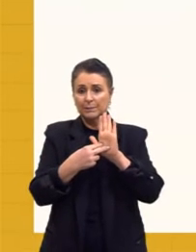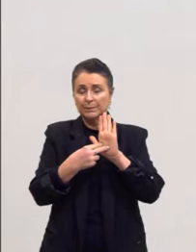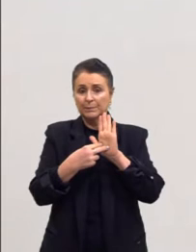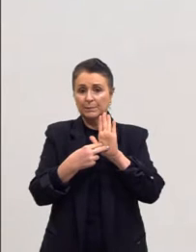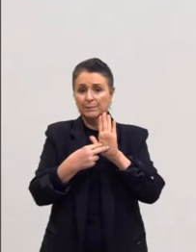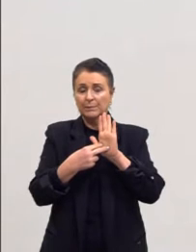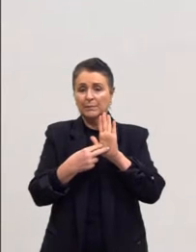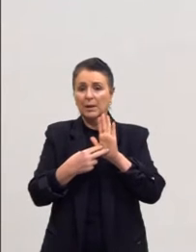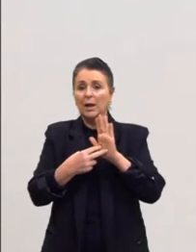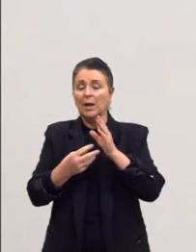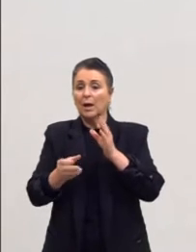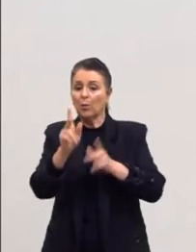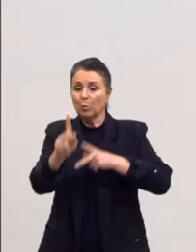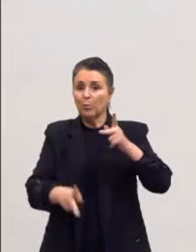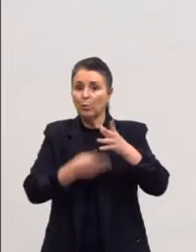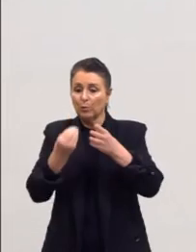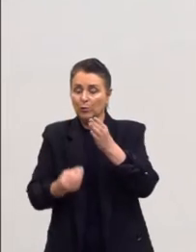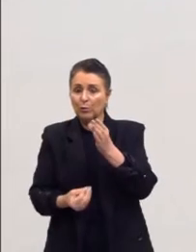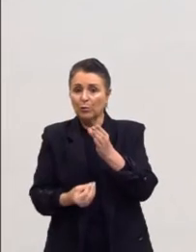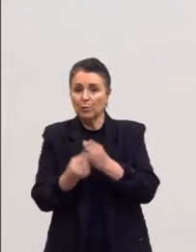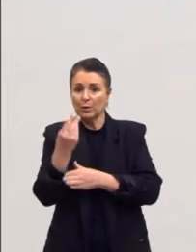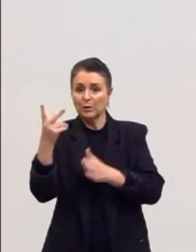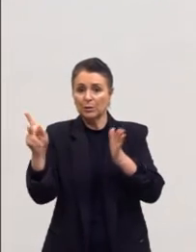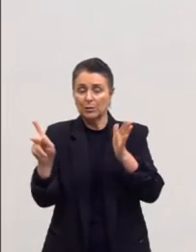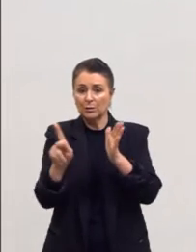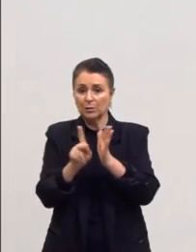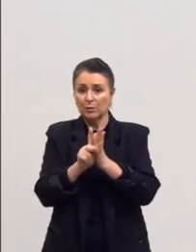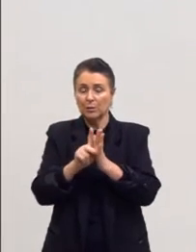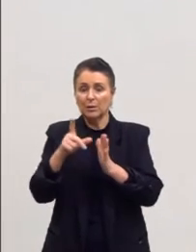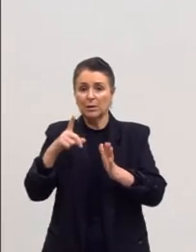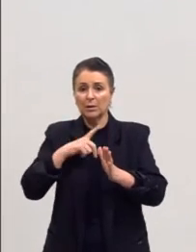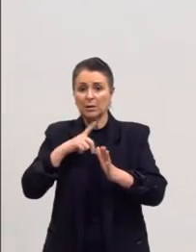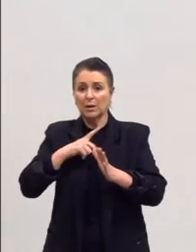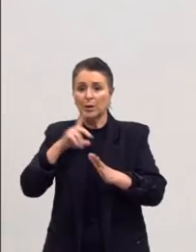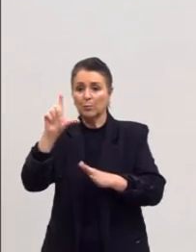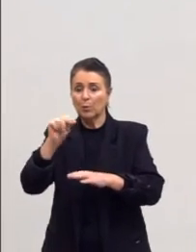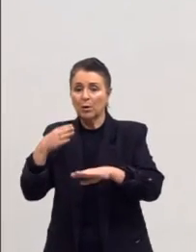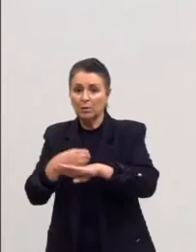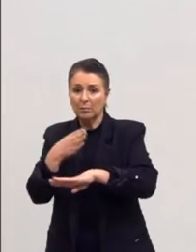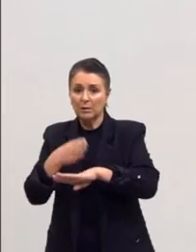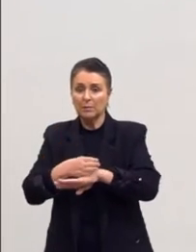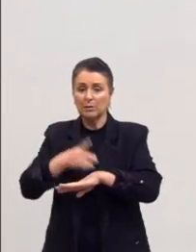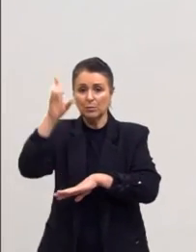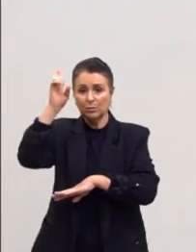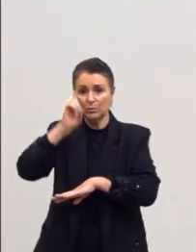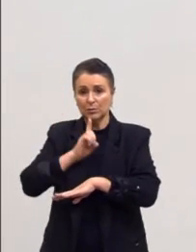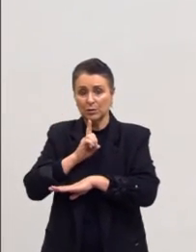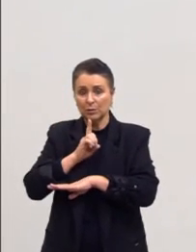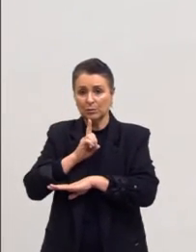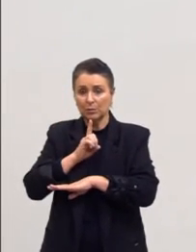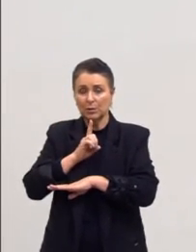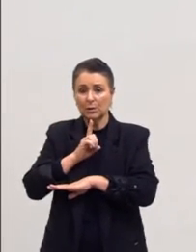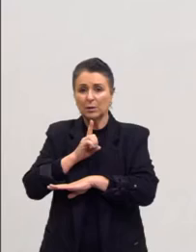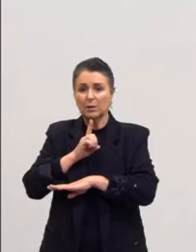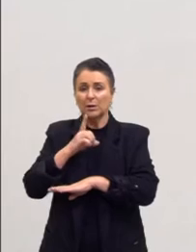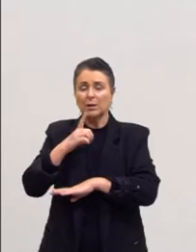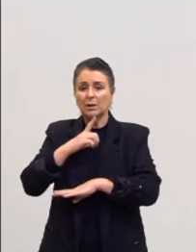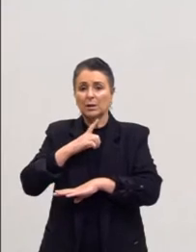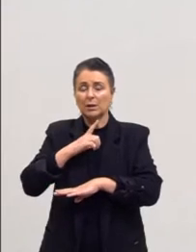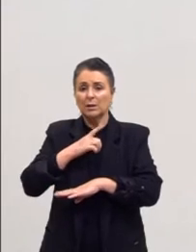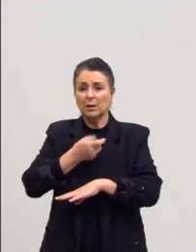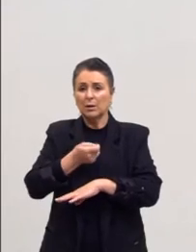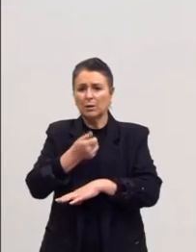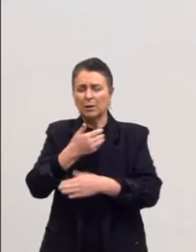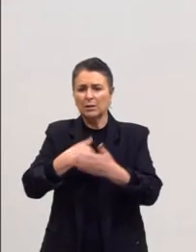essencialmente originário né buzinar e eles tem muita pouca participação o direitos apesar de serem A grande